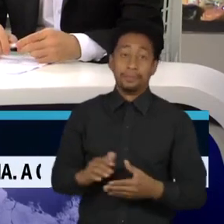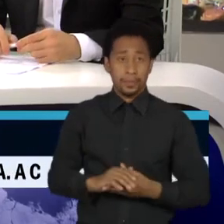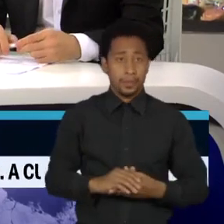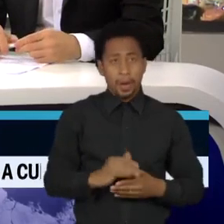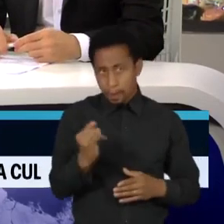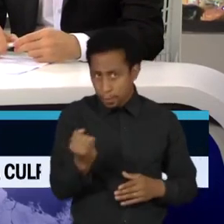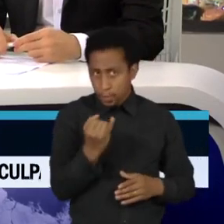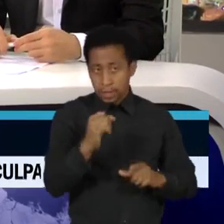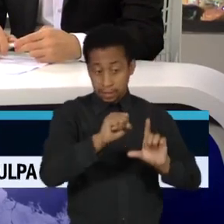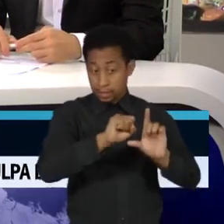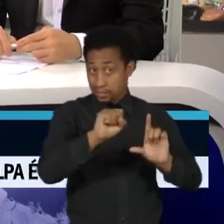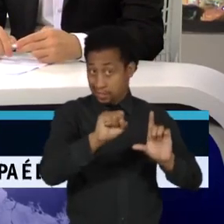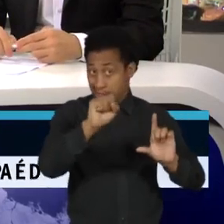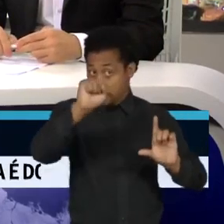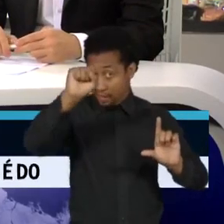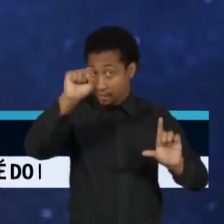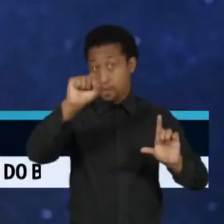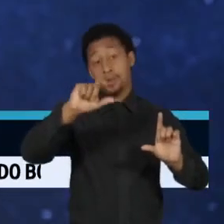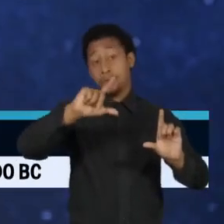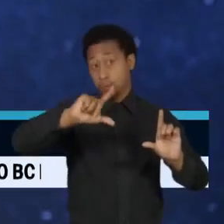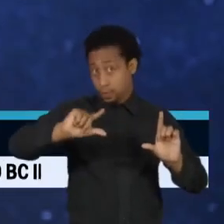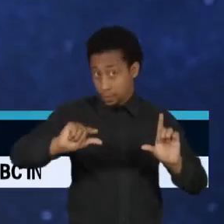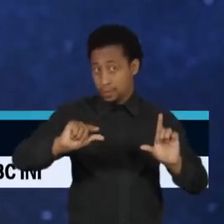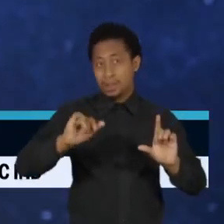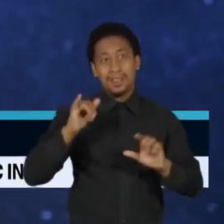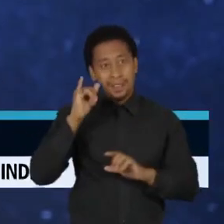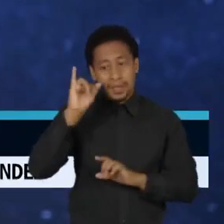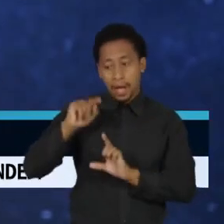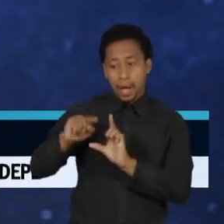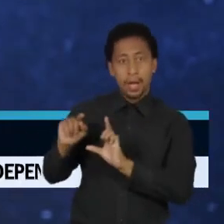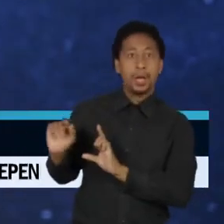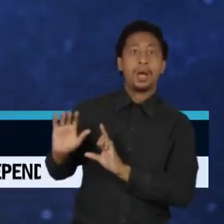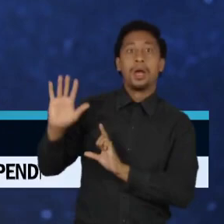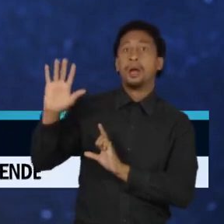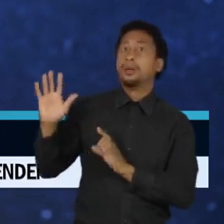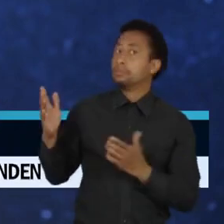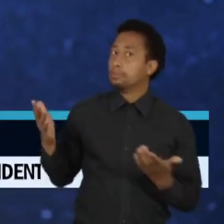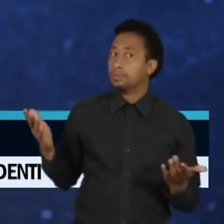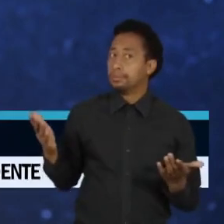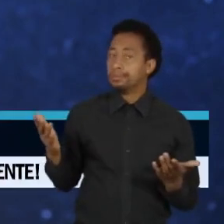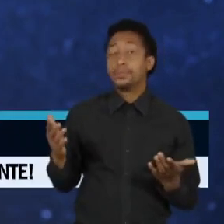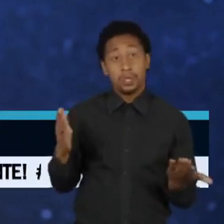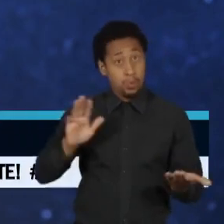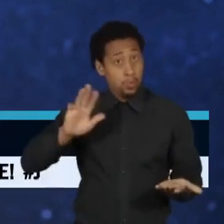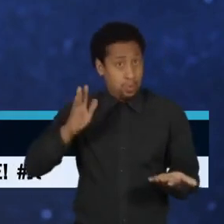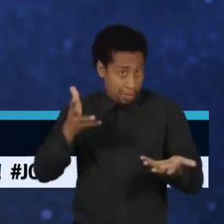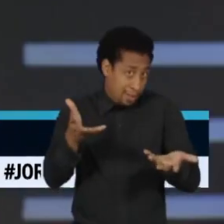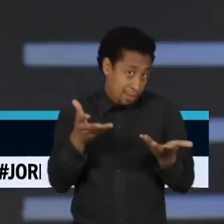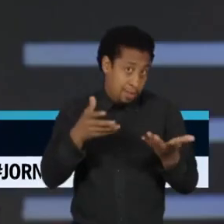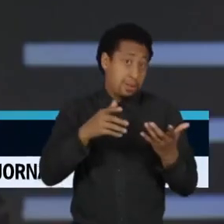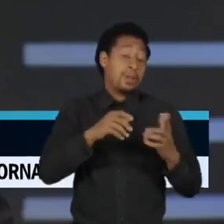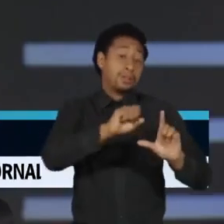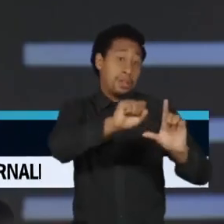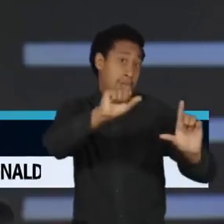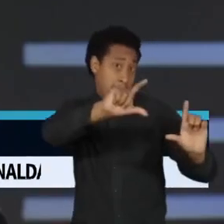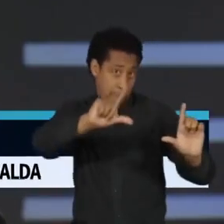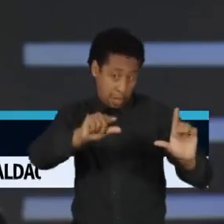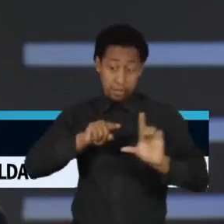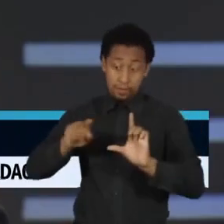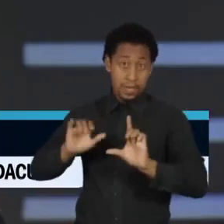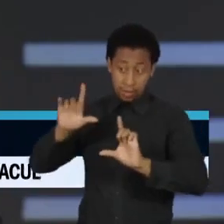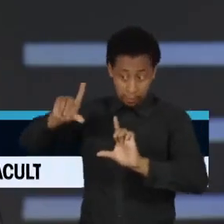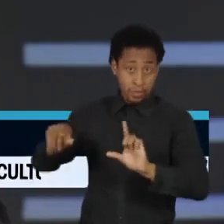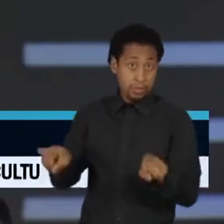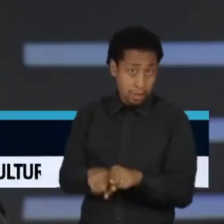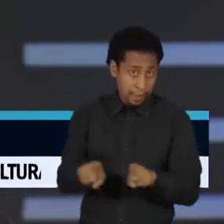básica de juros menor sem provocar uma disparada na inflação? Porque esse é o desejo de Lula e é o que ele vem falando todos os dias, pedindo, né? Eu acho